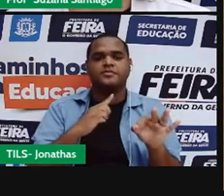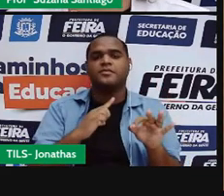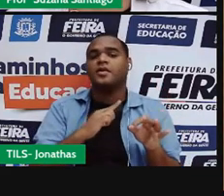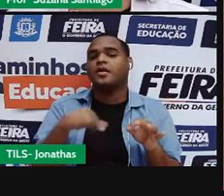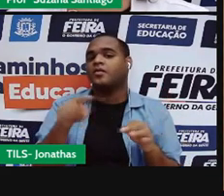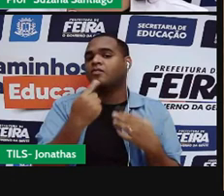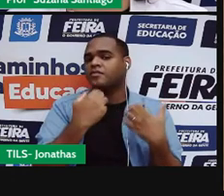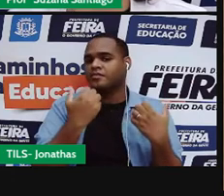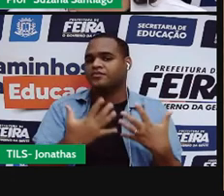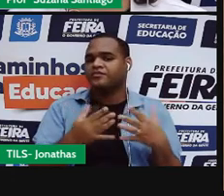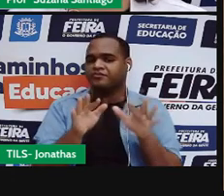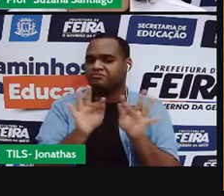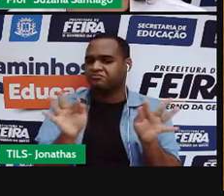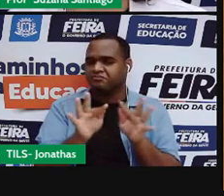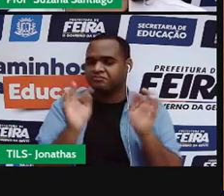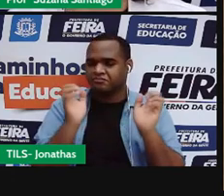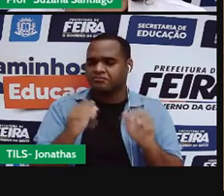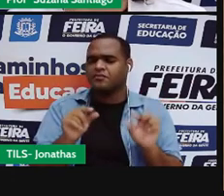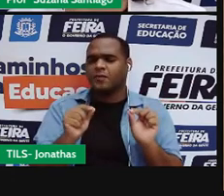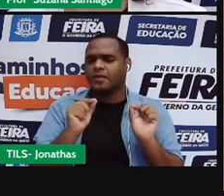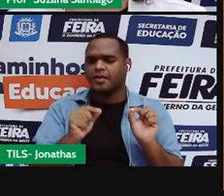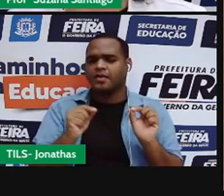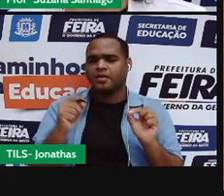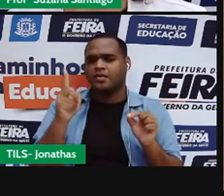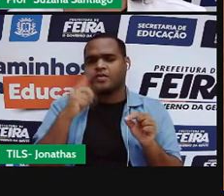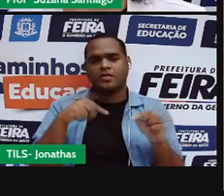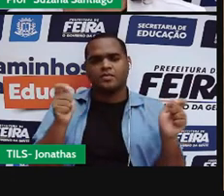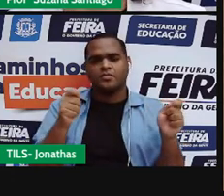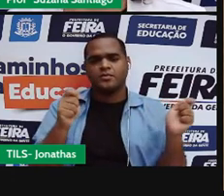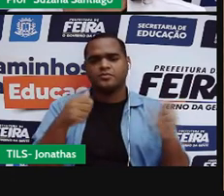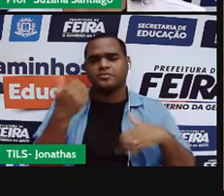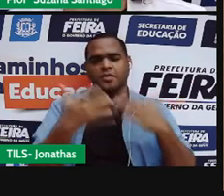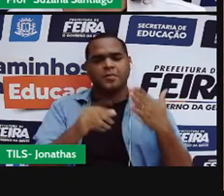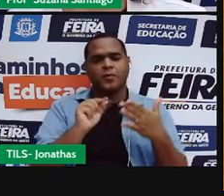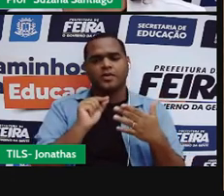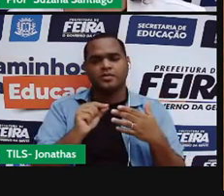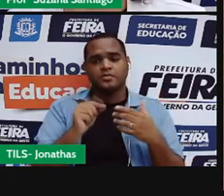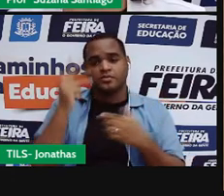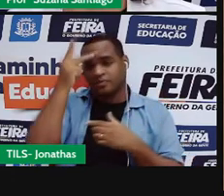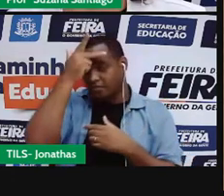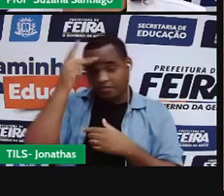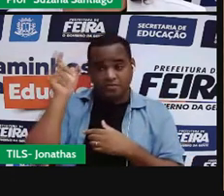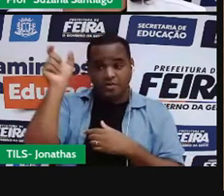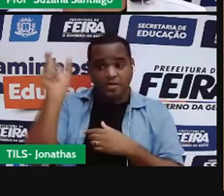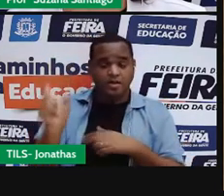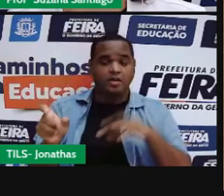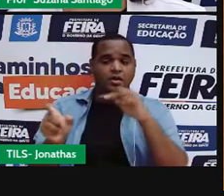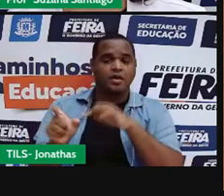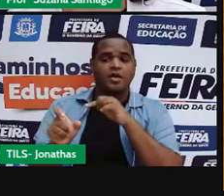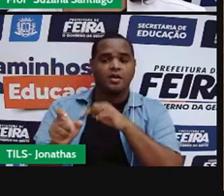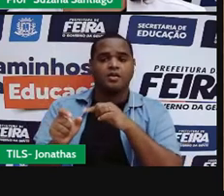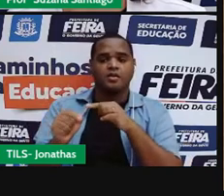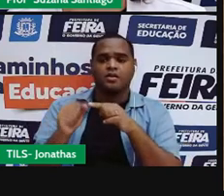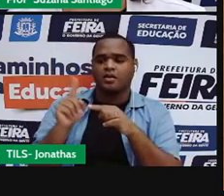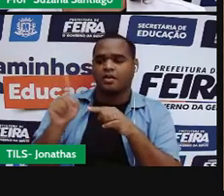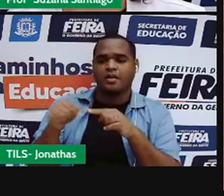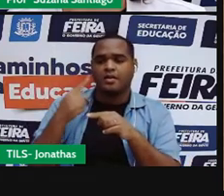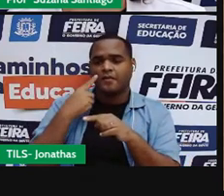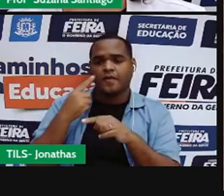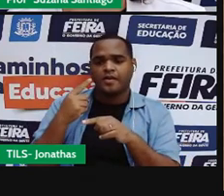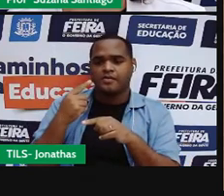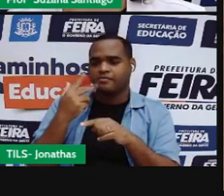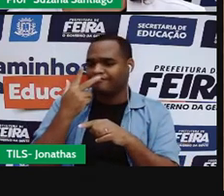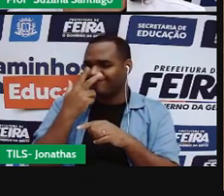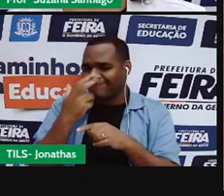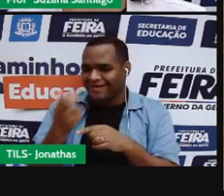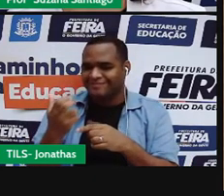pelos mais simples, né? O que é que pode causar isso aqui? Primeiro, essa pessoa que não tem nada a ver com o golpe tendo